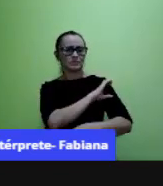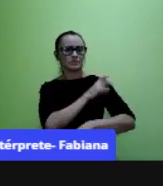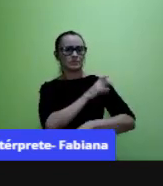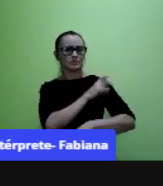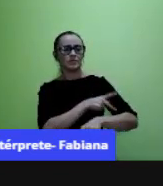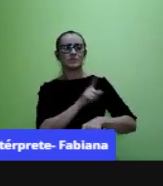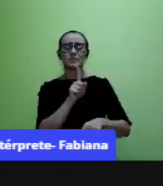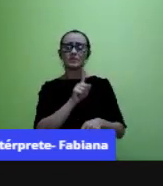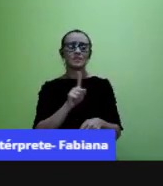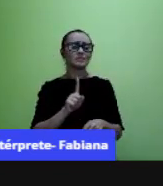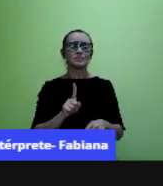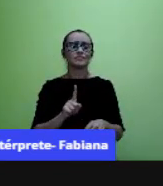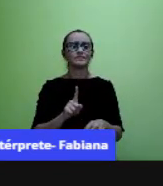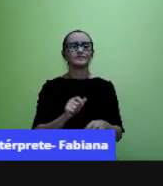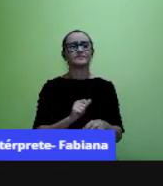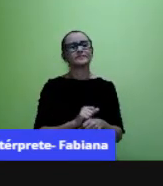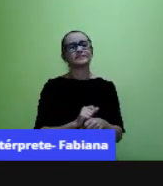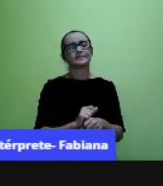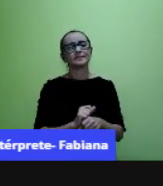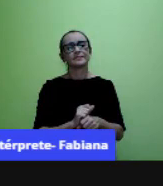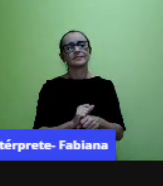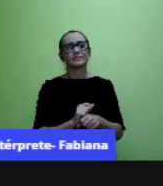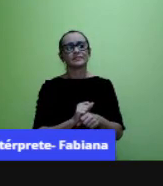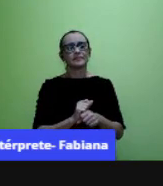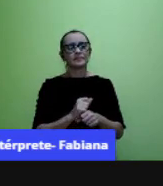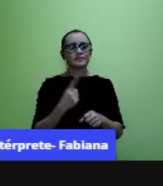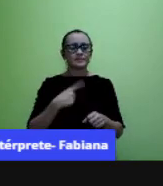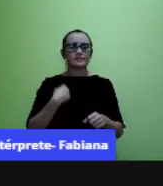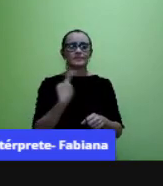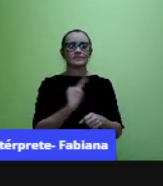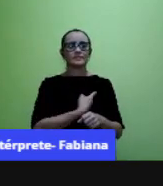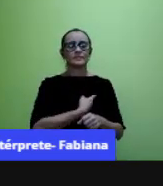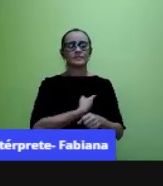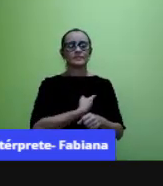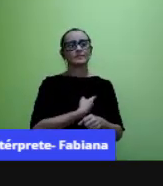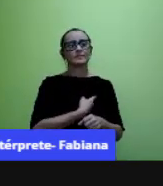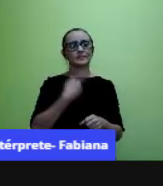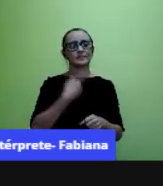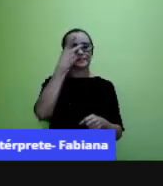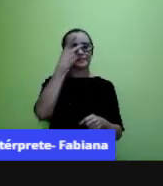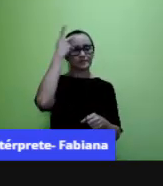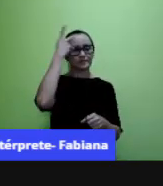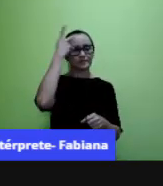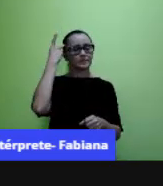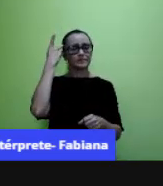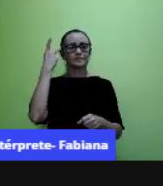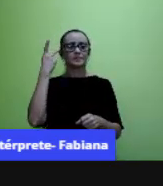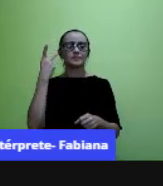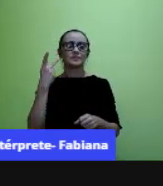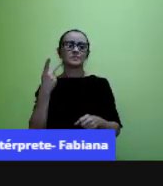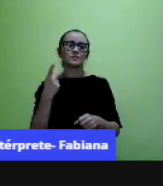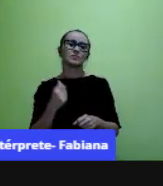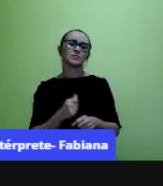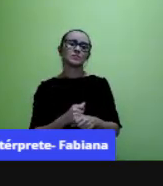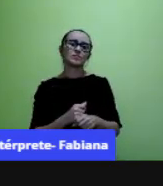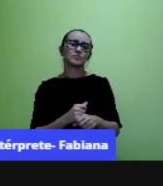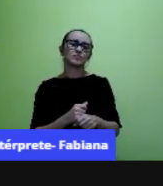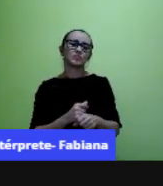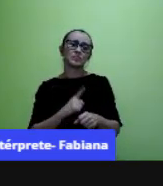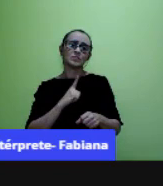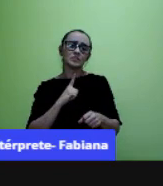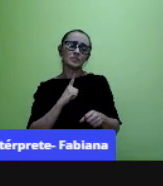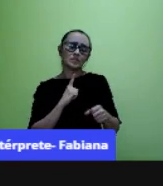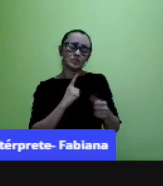Não, gente, não precisa disso, sabe? Nós somos pessoas que nós temos um conhecimento científico,